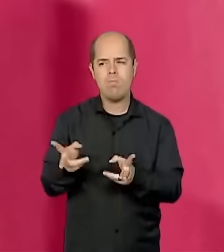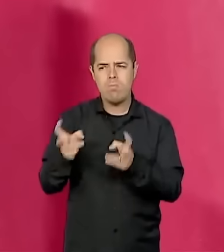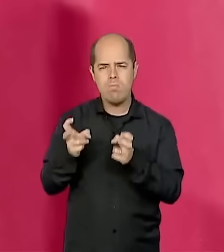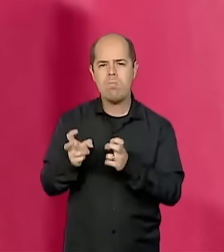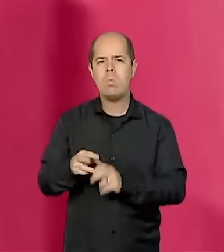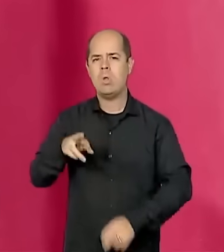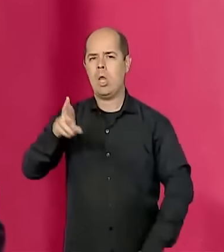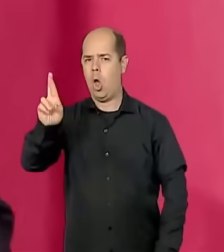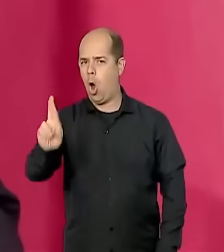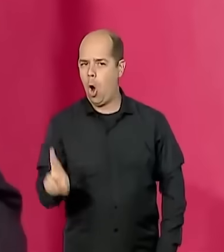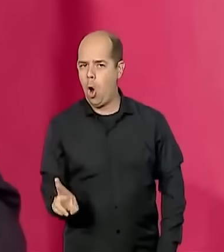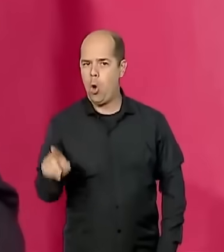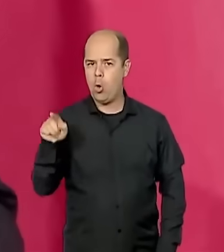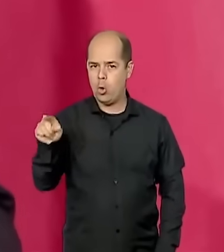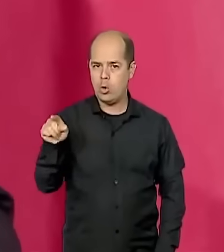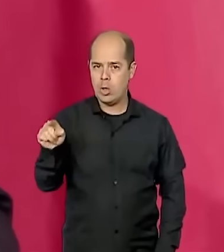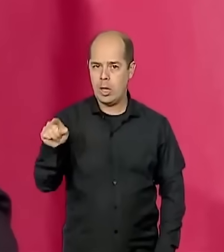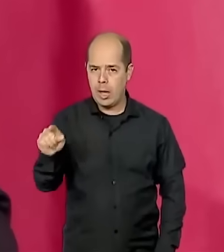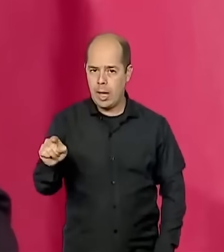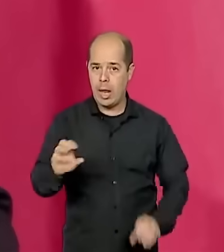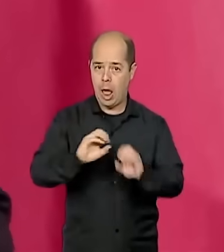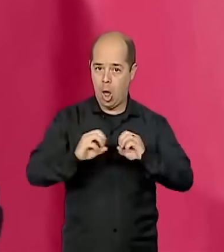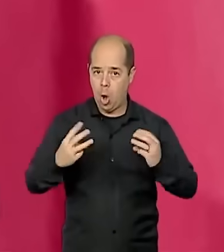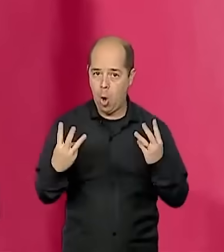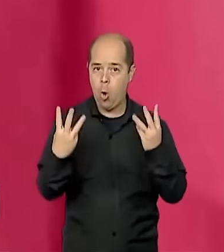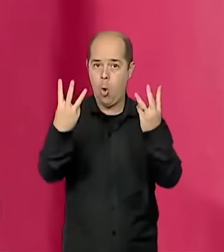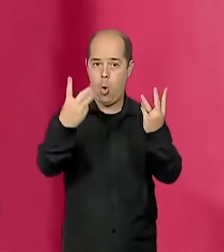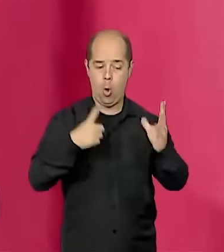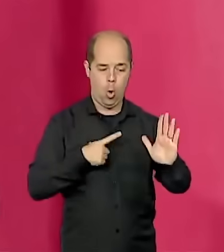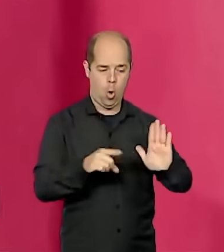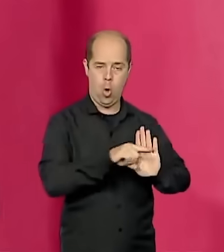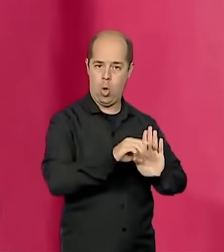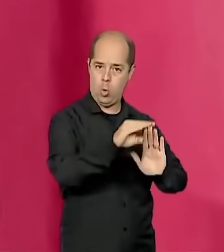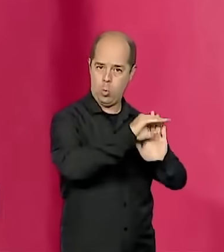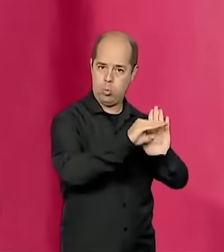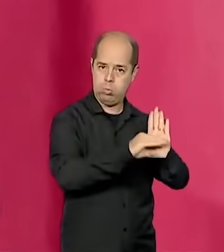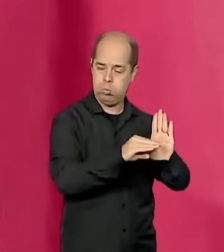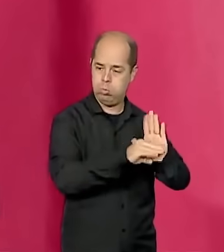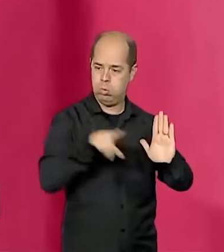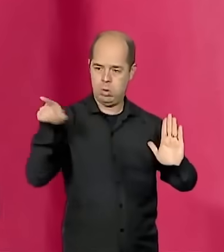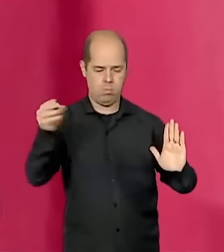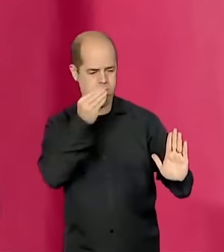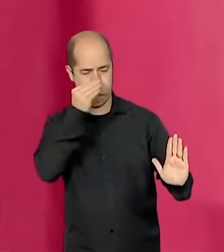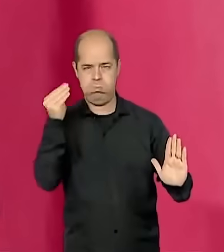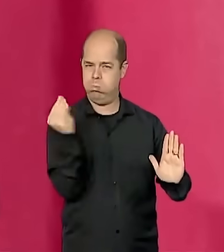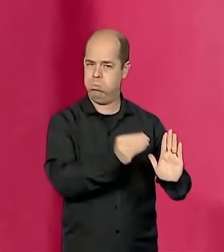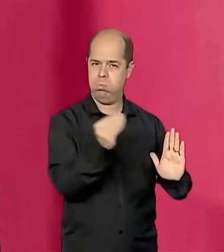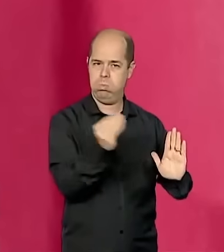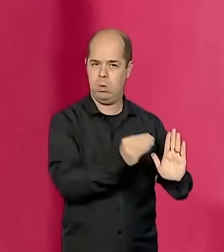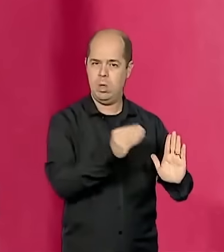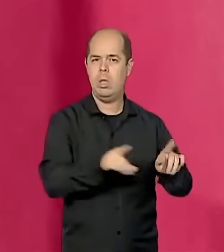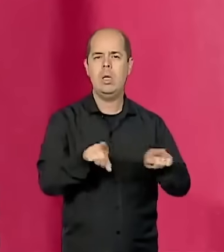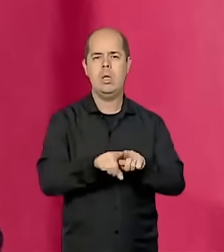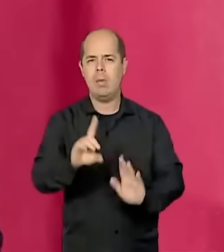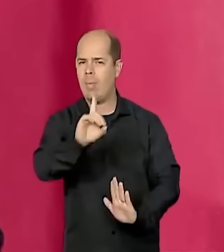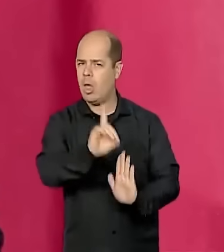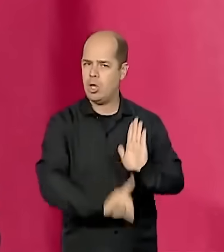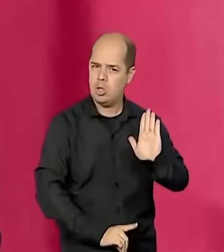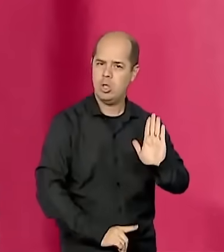os princípios da Carta das Nações Unidas e viola o direito internacional. Falamos disso. O